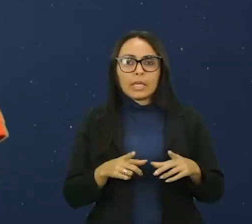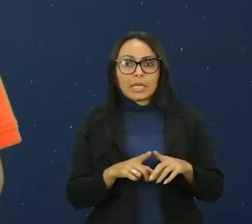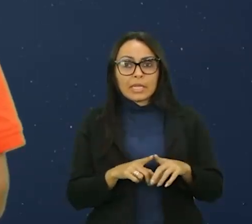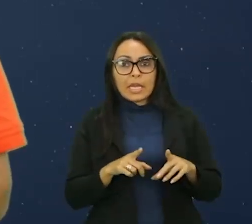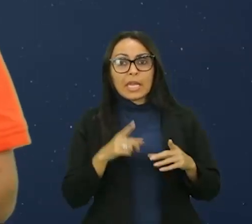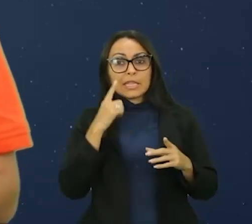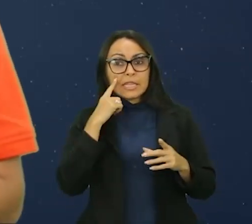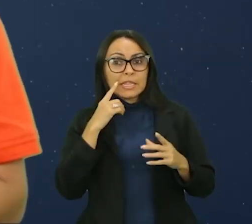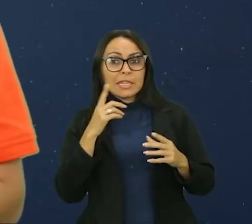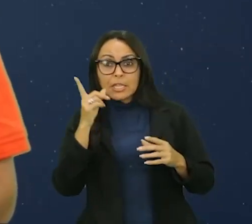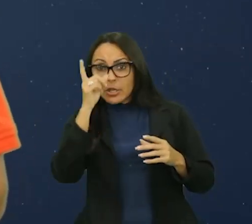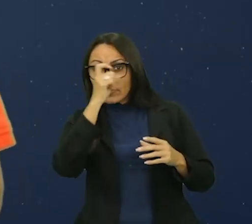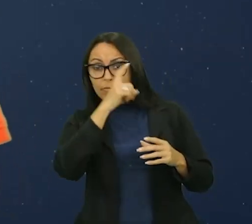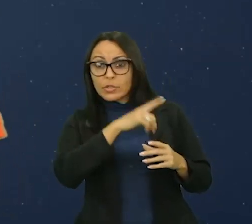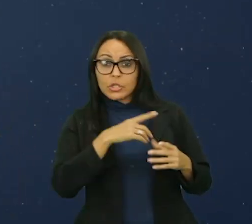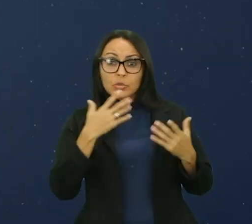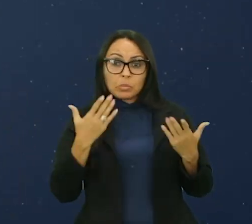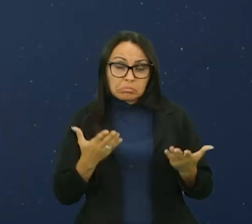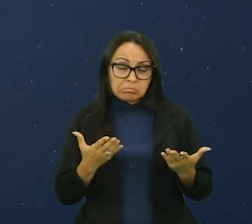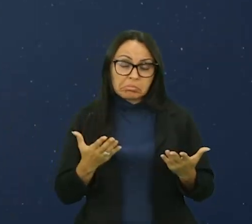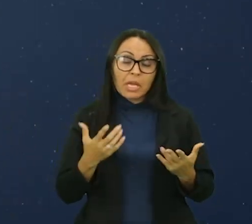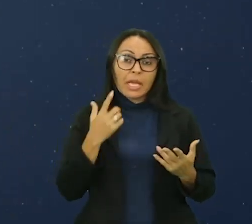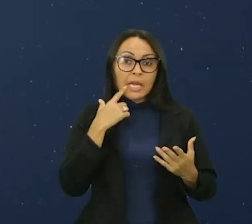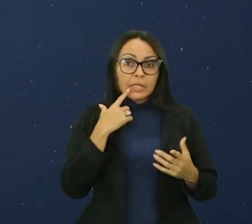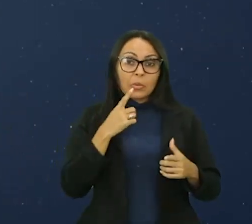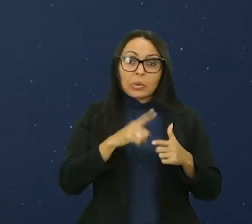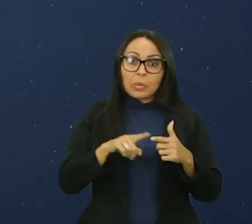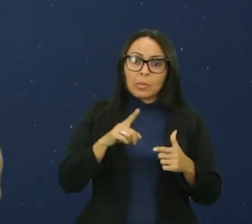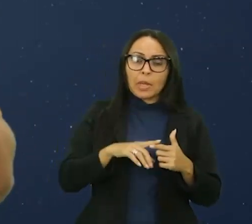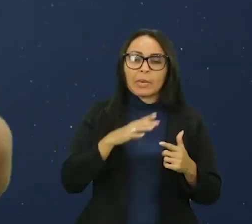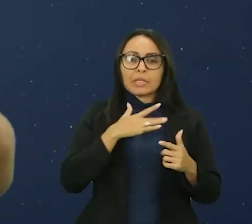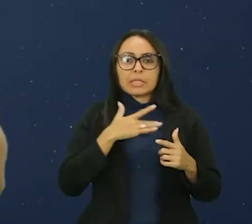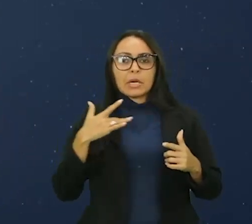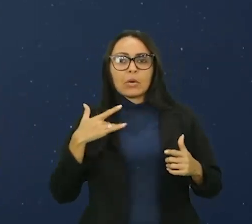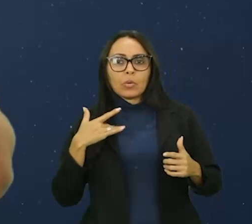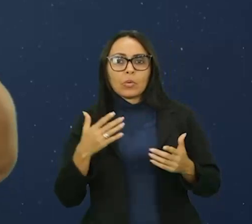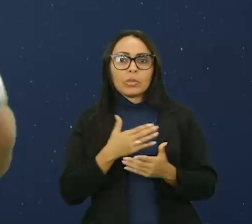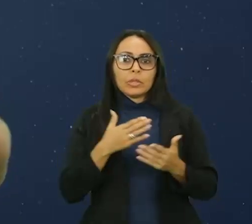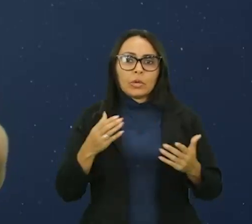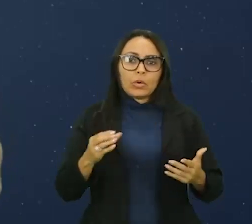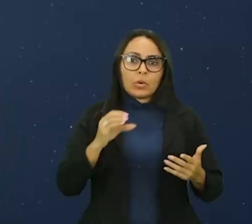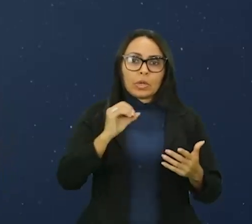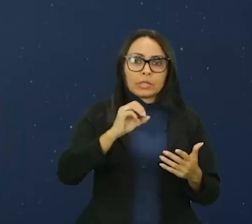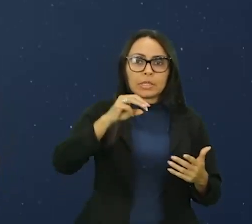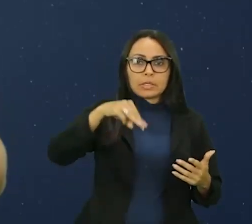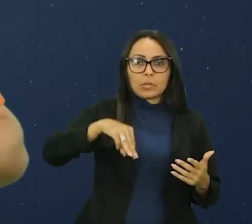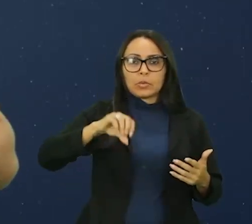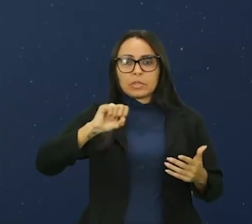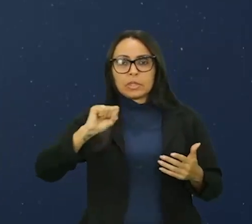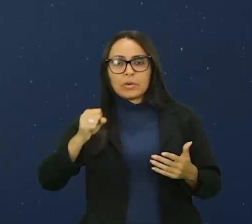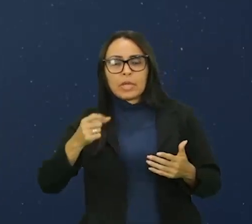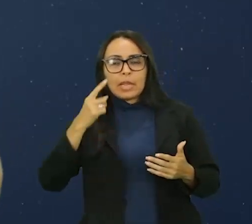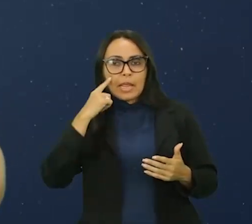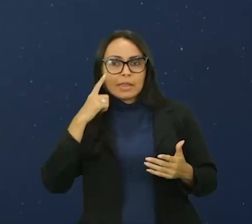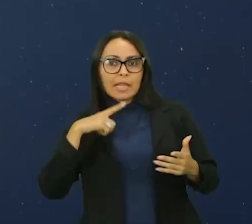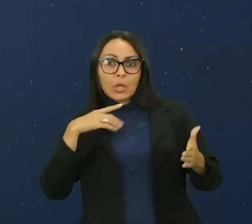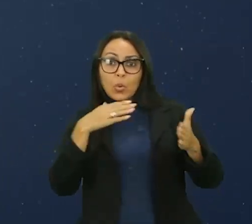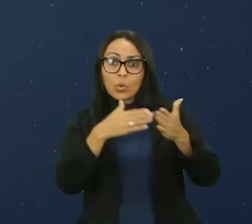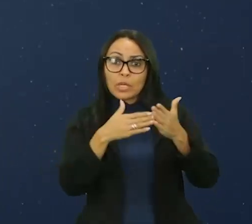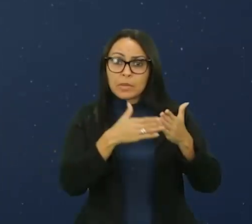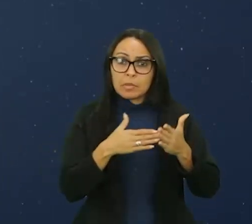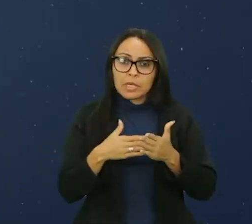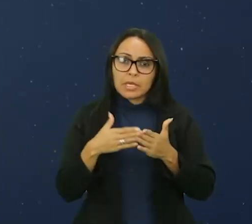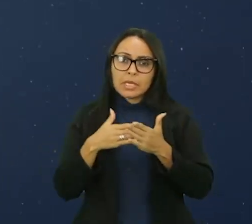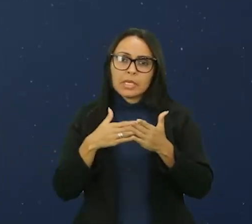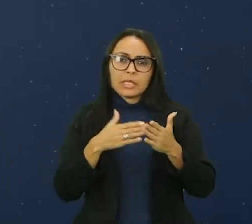complicador em relação à questão da saúde. Inclusive, a Organização Mundial de Saúde, ela estabelece um limite adequado